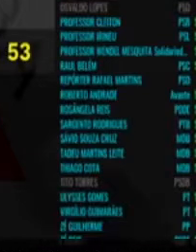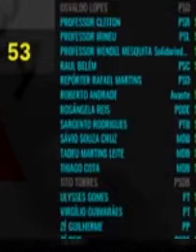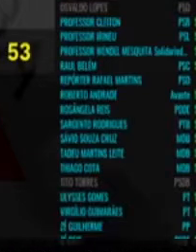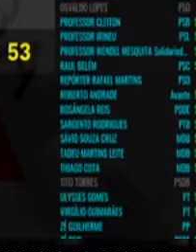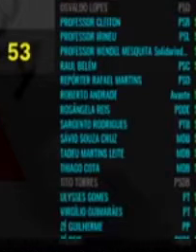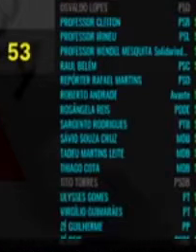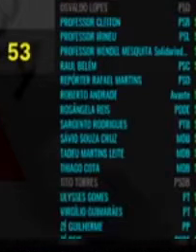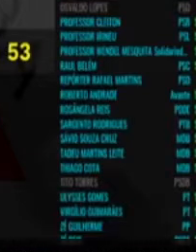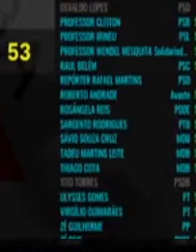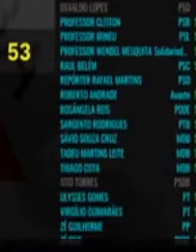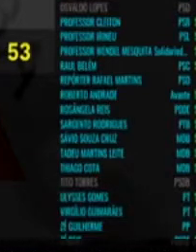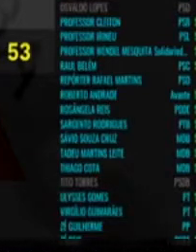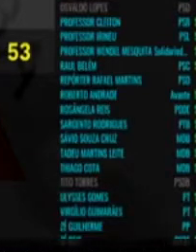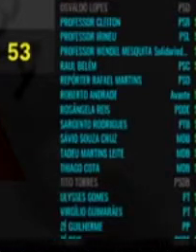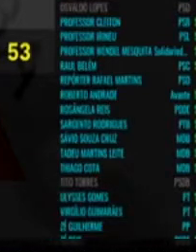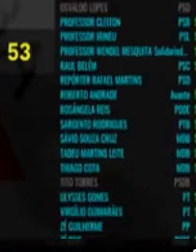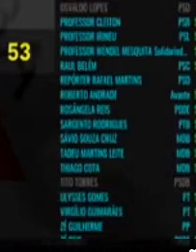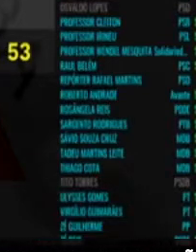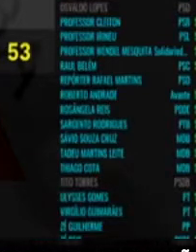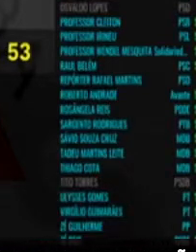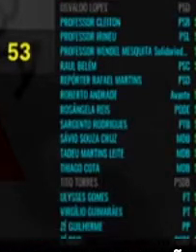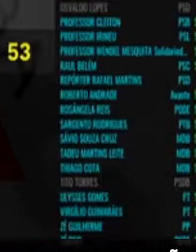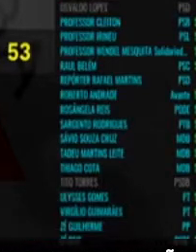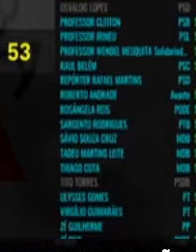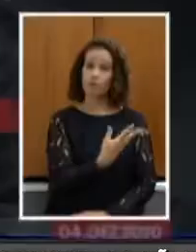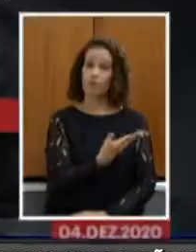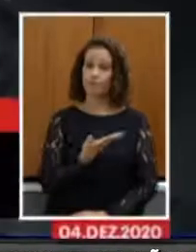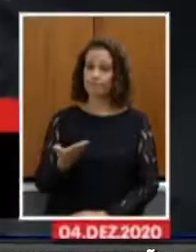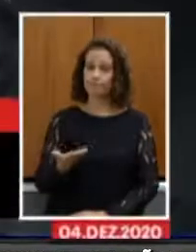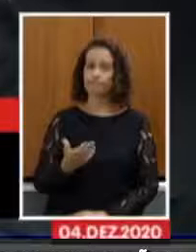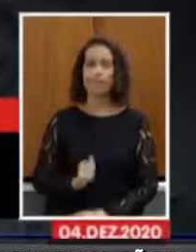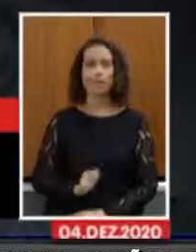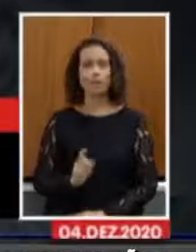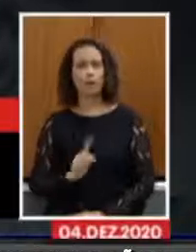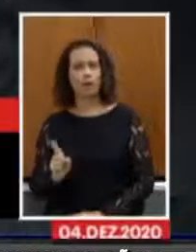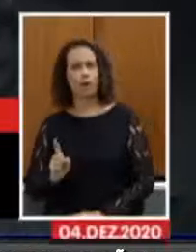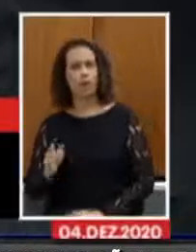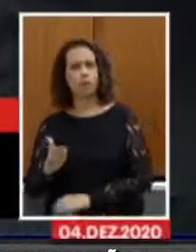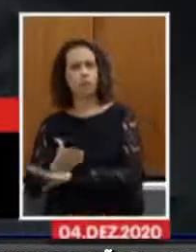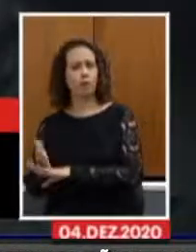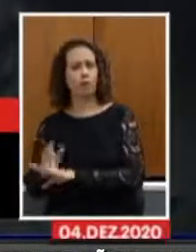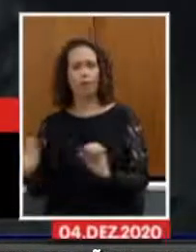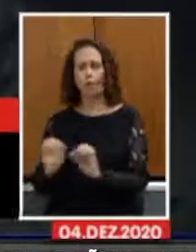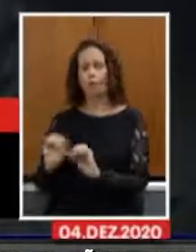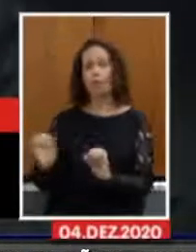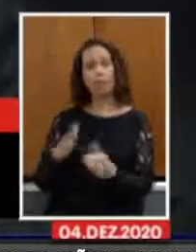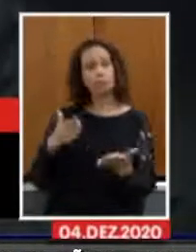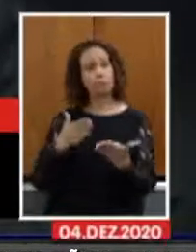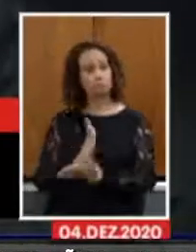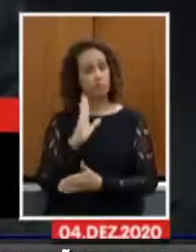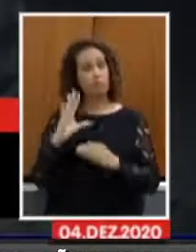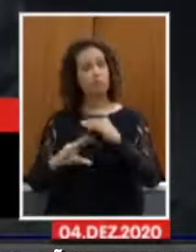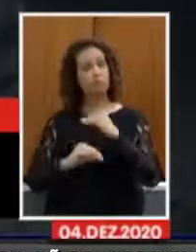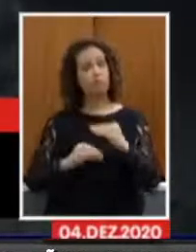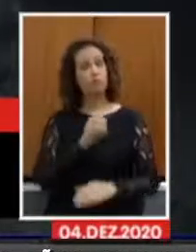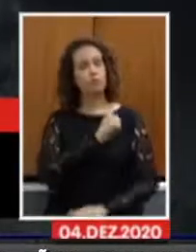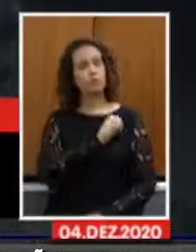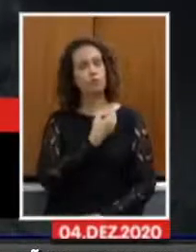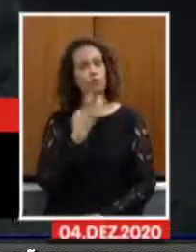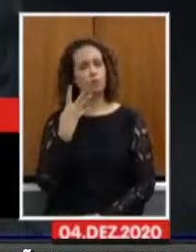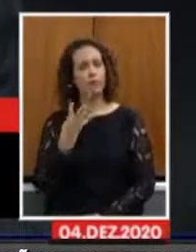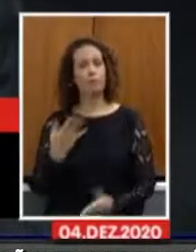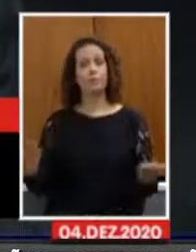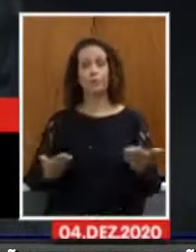Votaram sim 53, senhoras e senhores deputados. Não houve voto não nem em branco, portanto, está aprovada a emenda número 4.